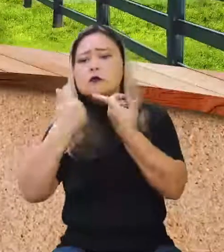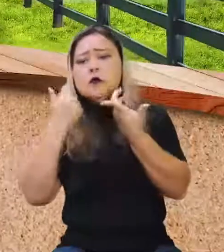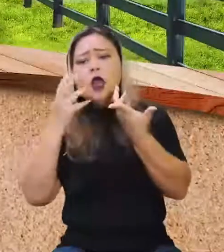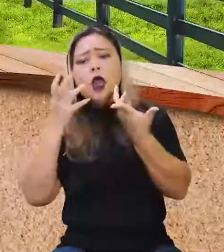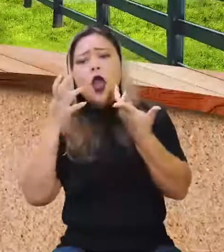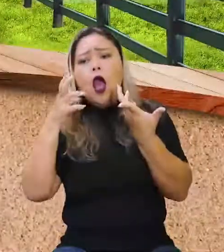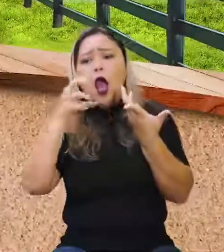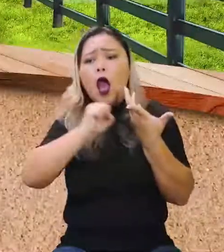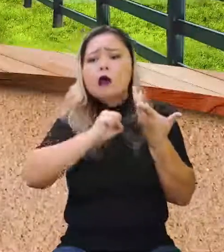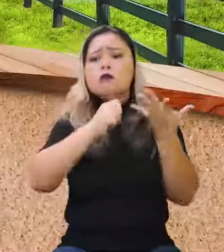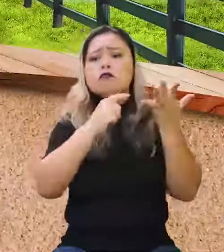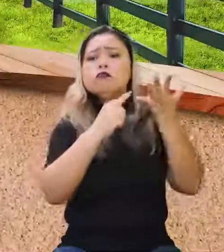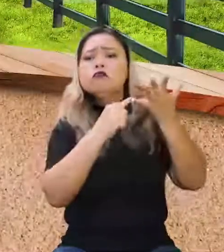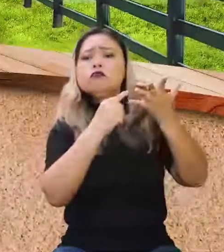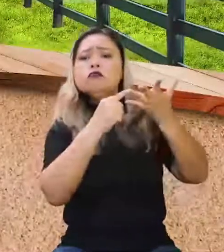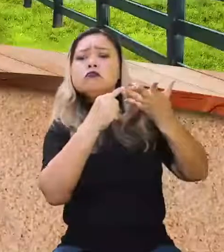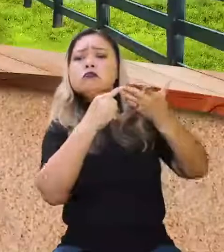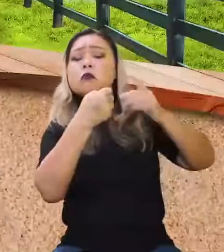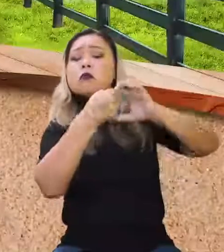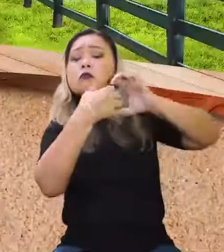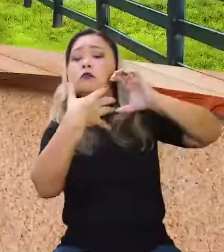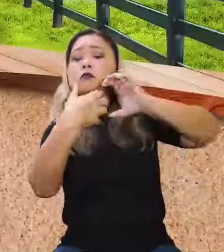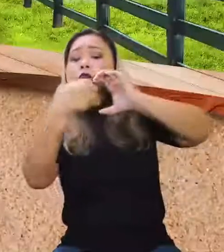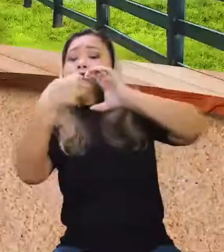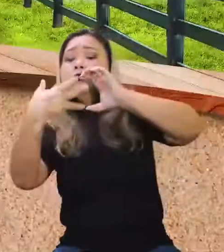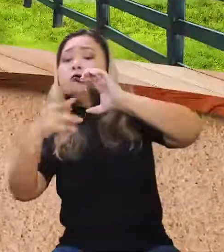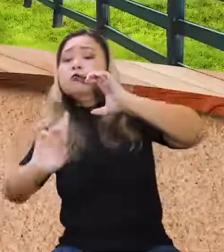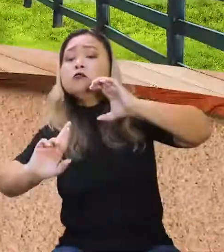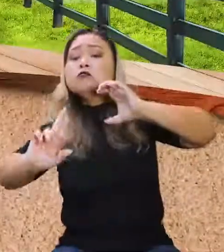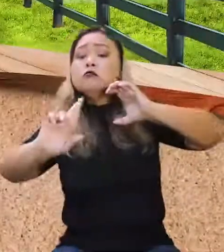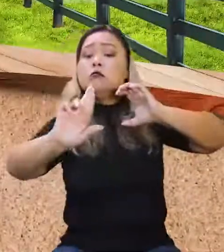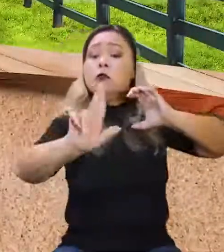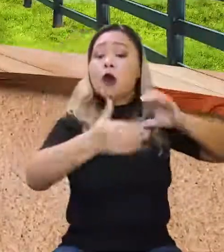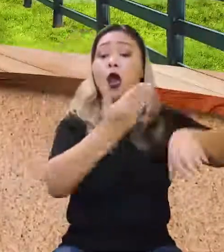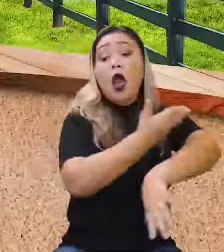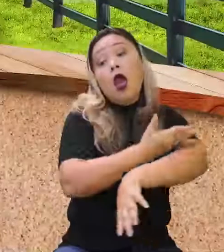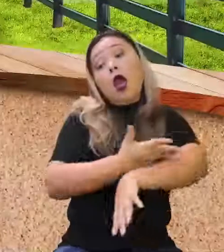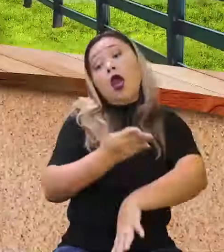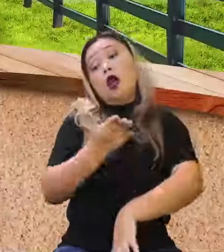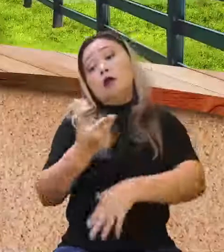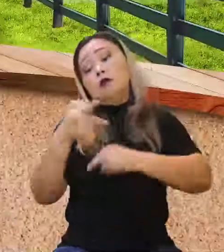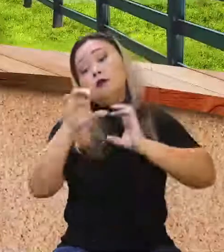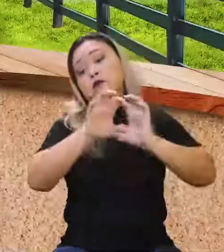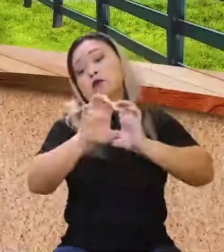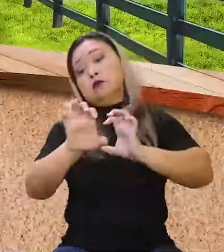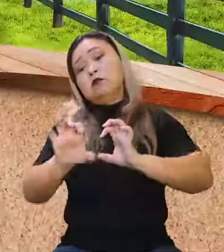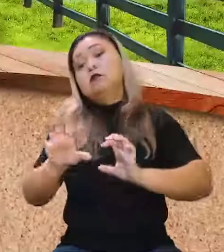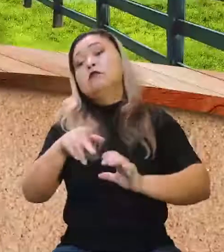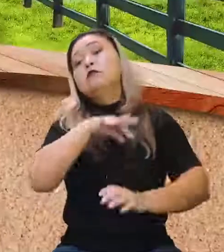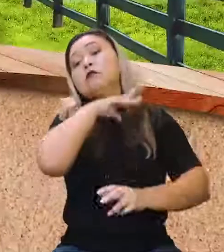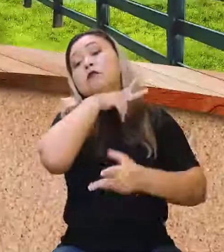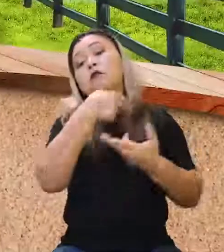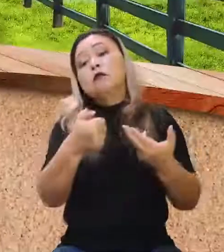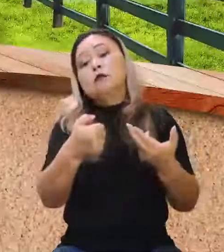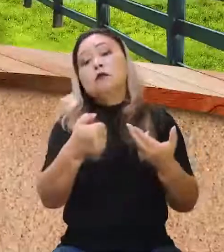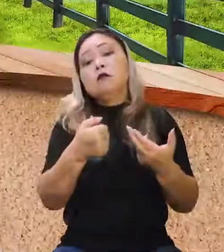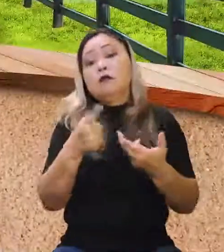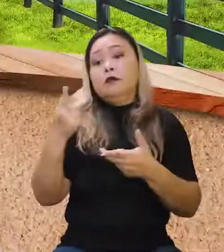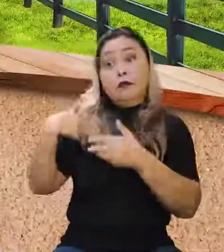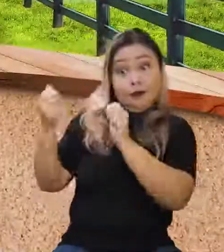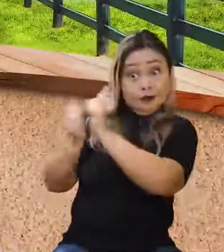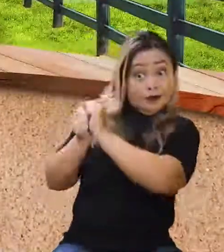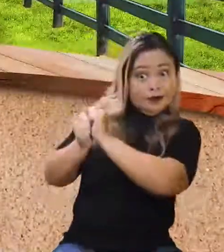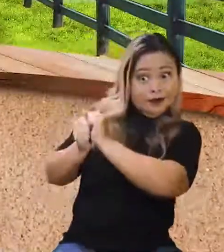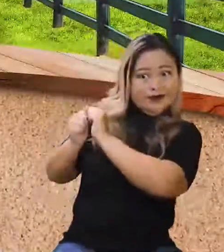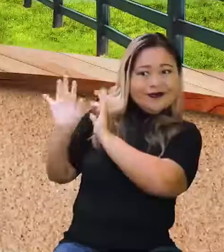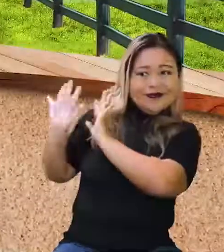repasso geral das características, diferenças e hábitos desses animais. Aí, daqui a pouco, o tio volta junto com